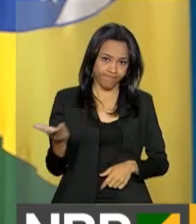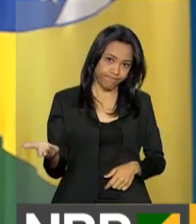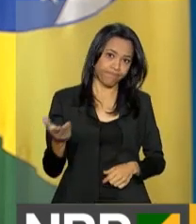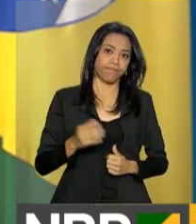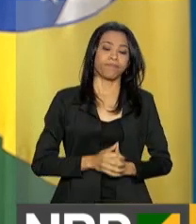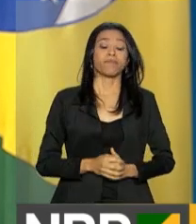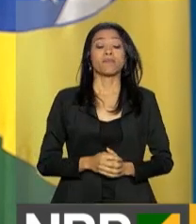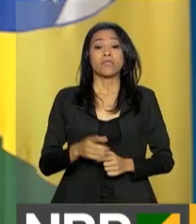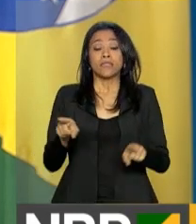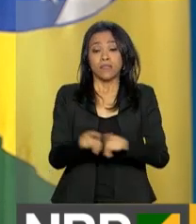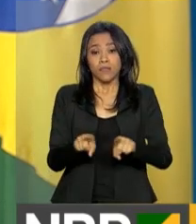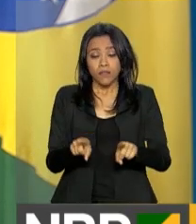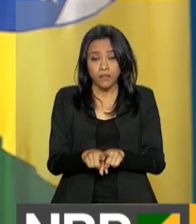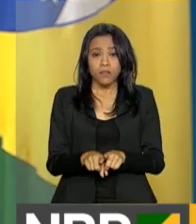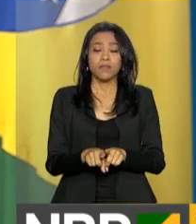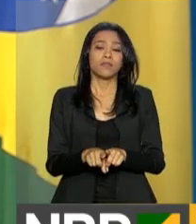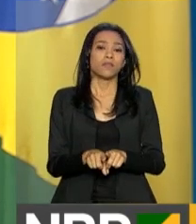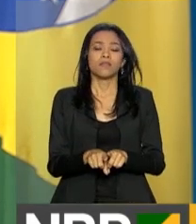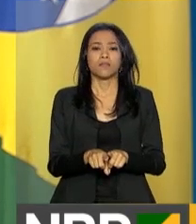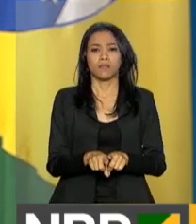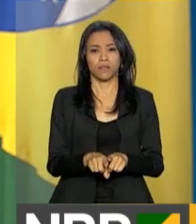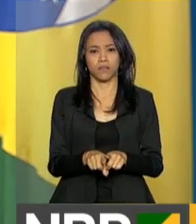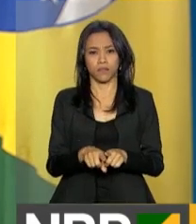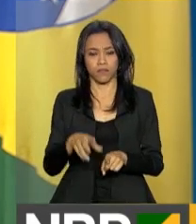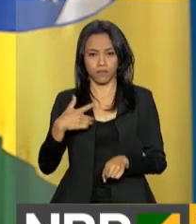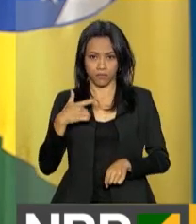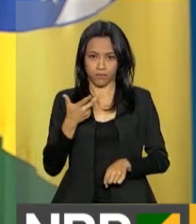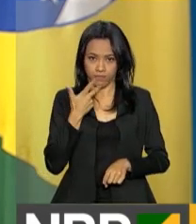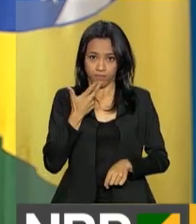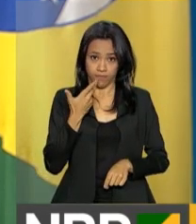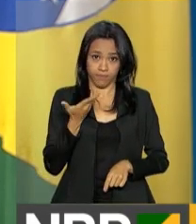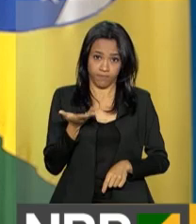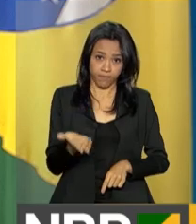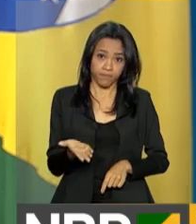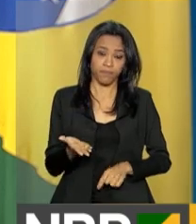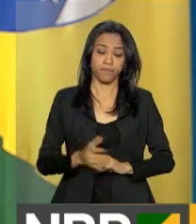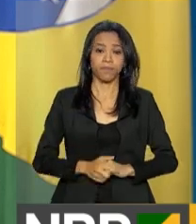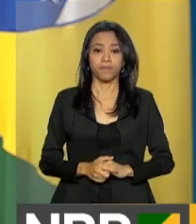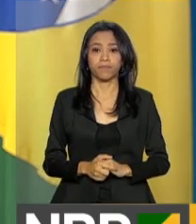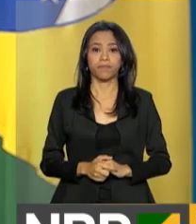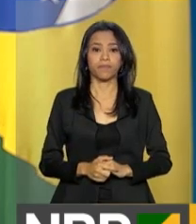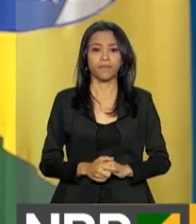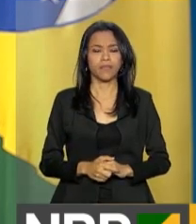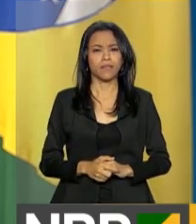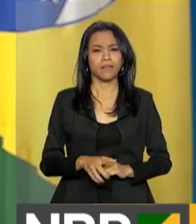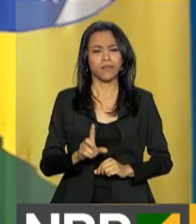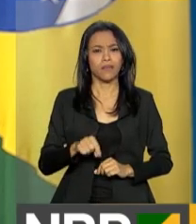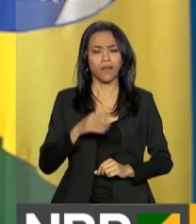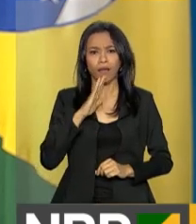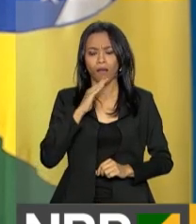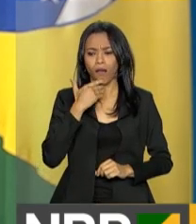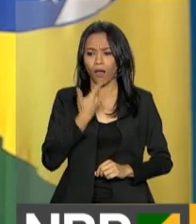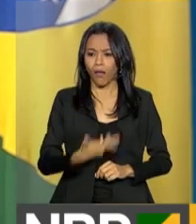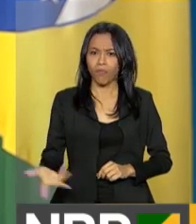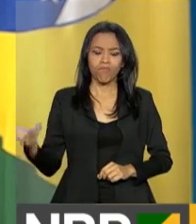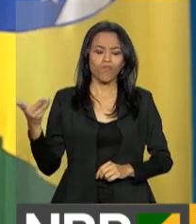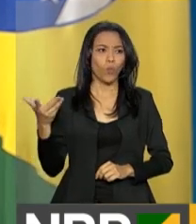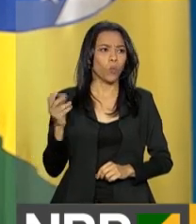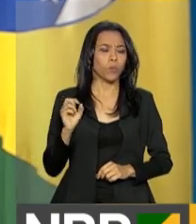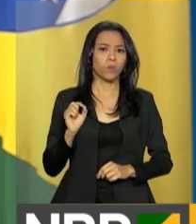registrar num preâmbulo é impressionante como governar